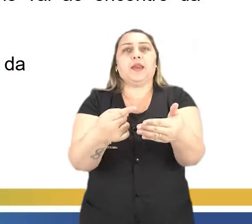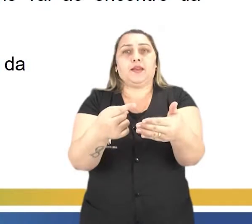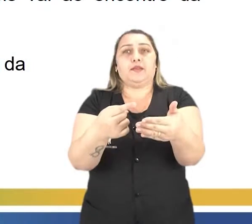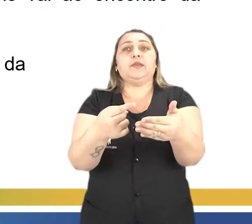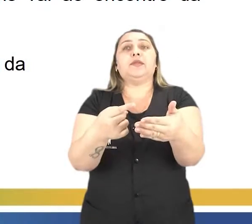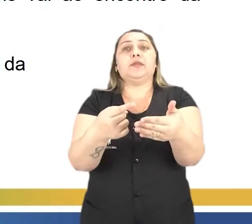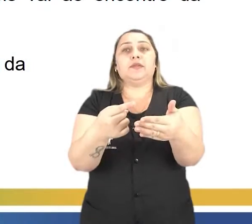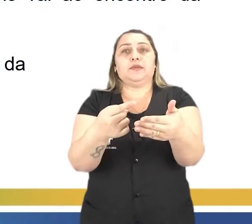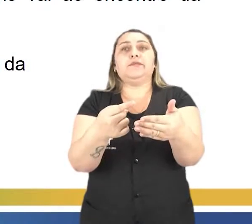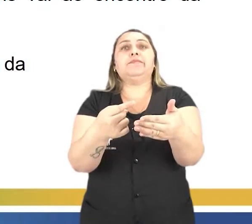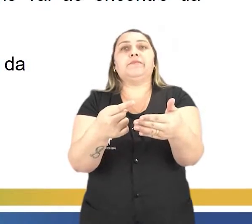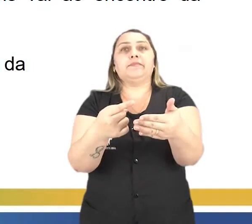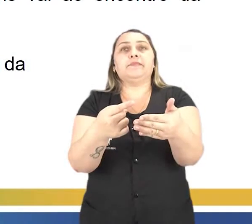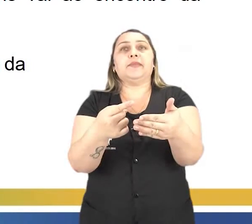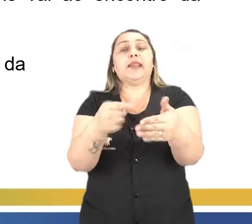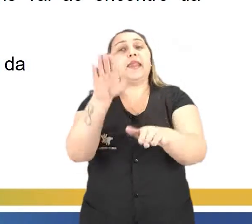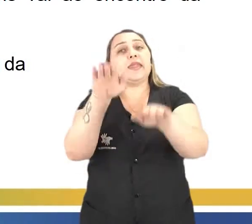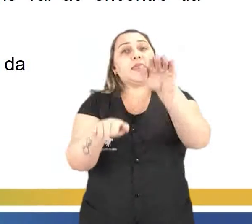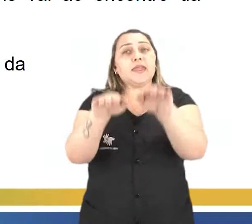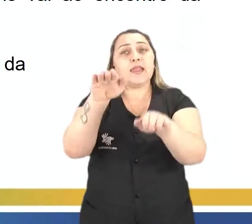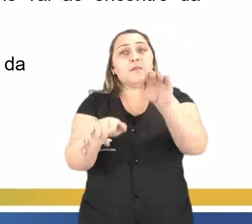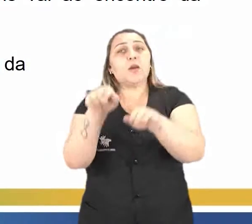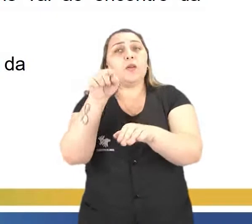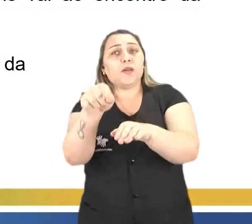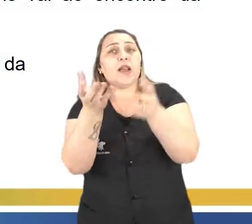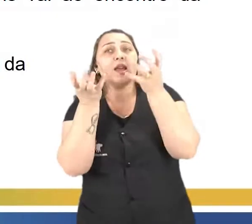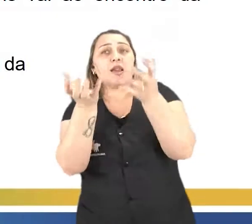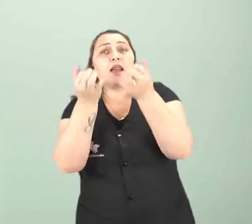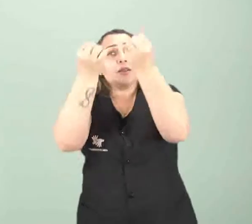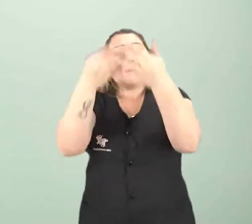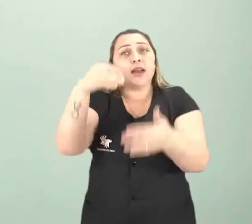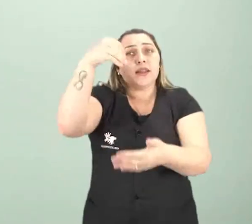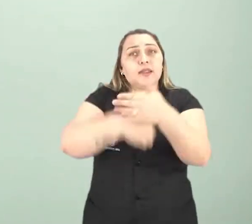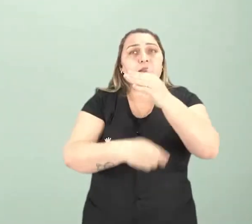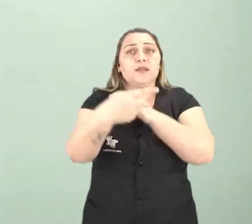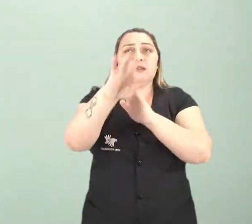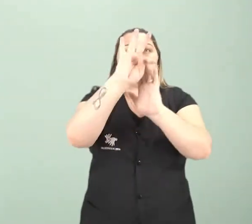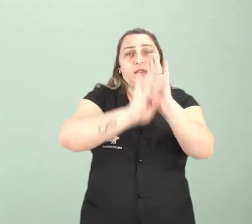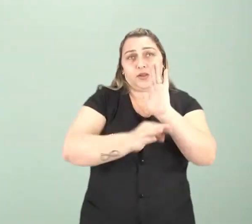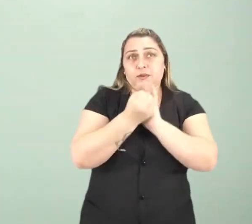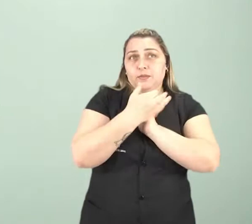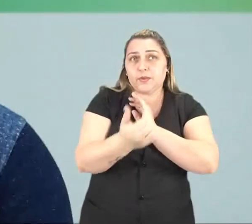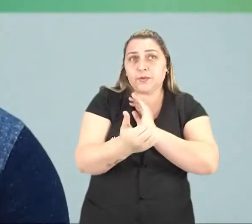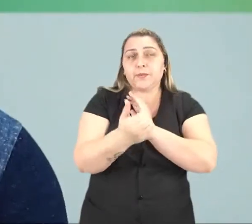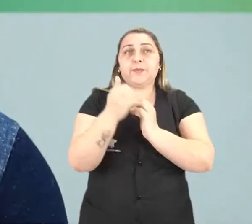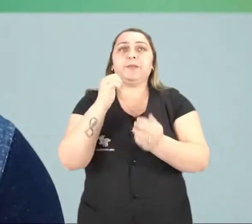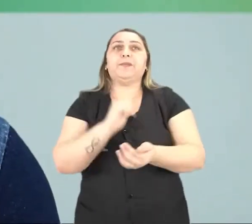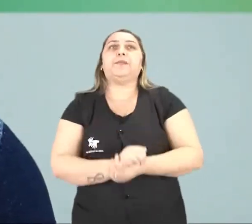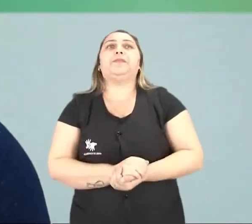uma questão de estilo. Então ela vai depender muito do que você quer dizer no seu texto, tá bom? Vamos lá.